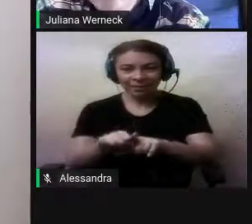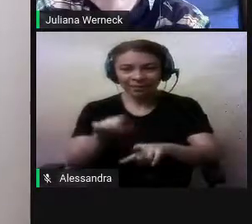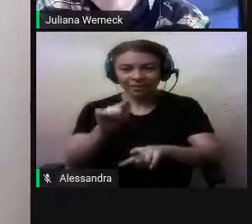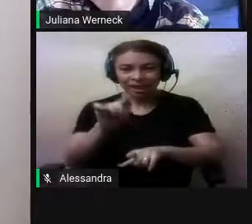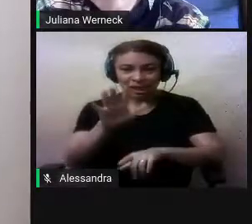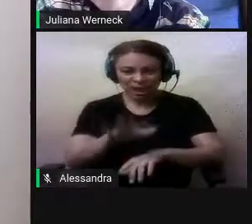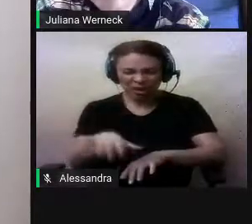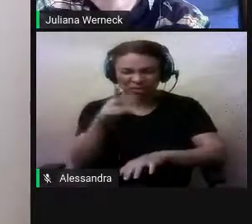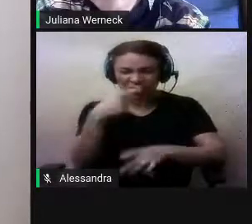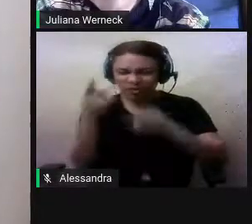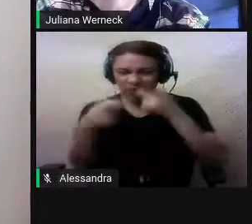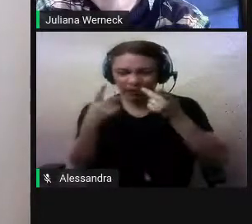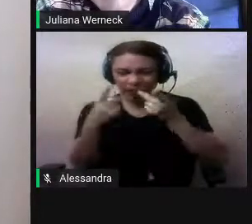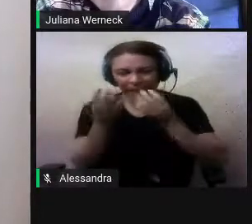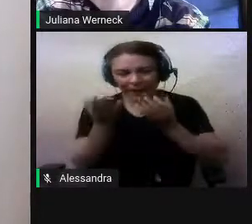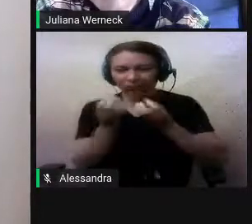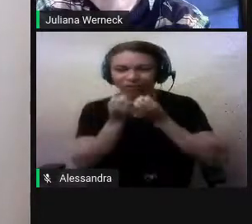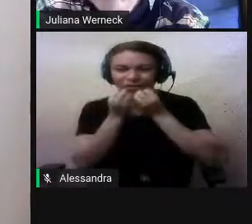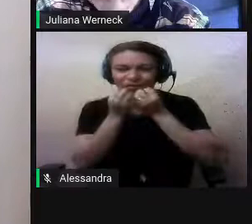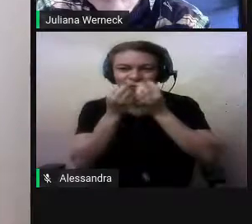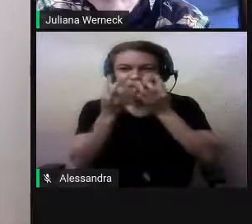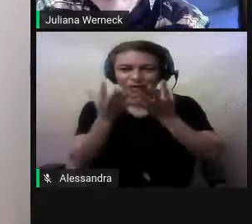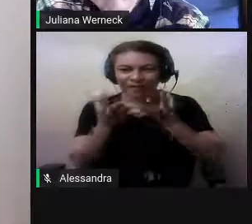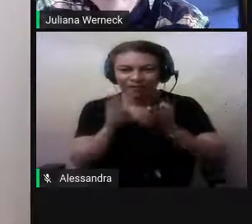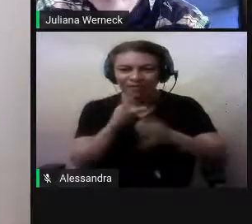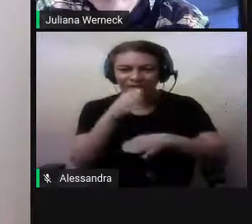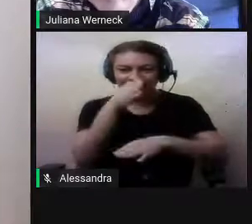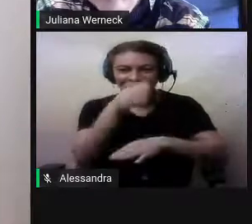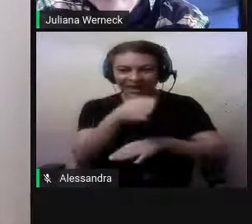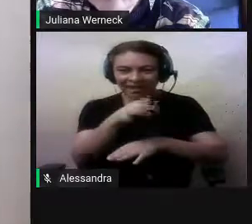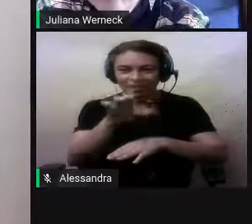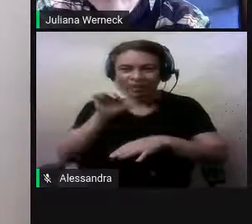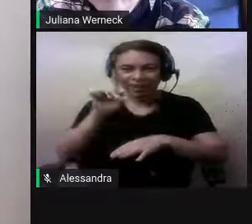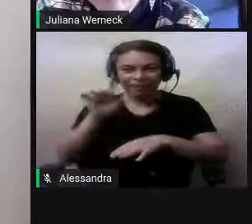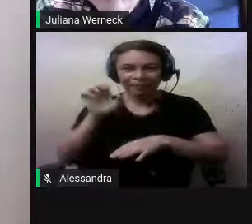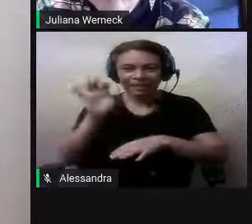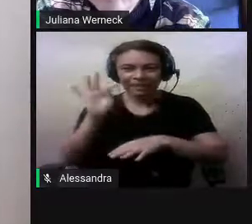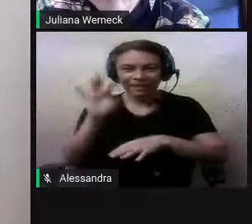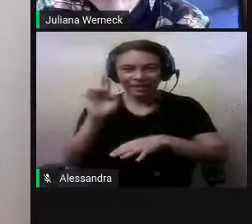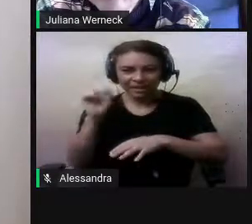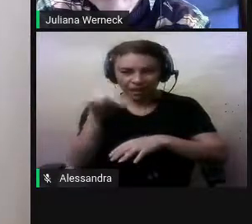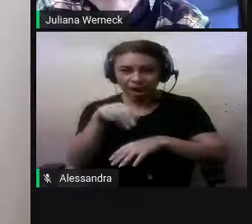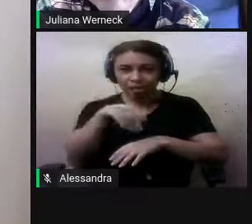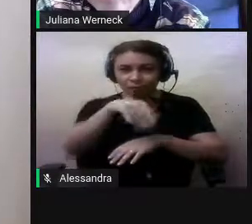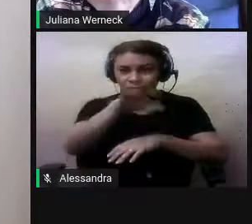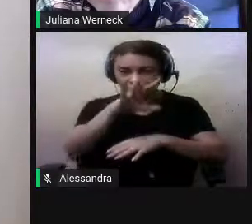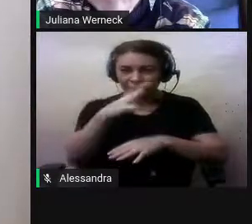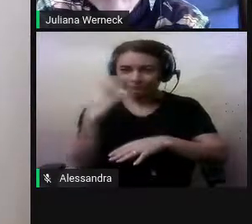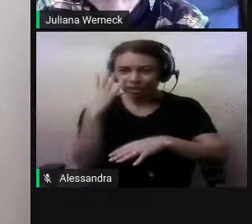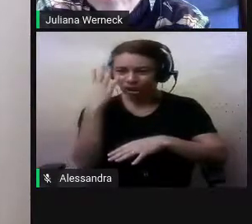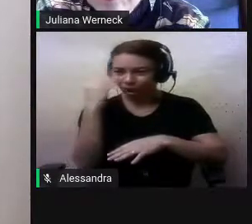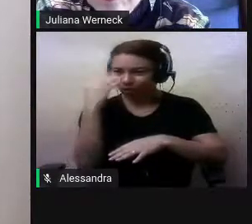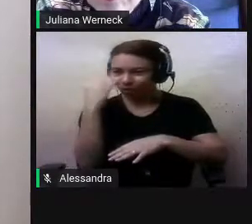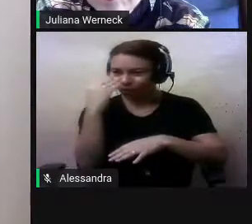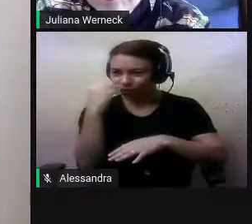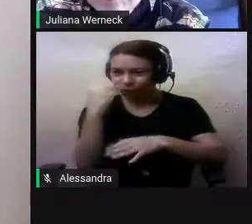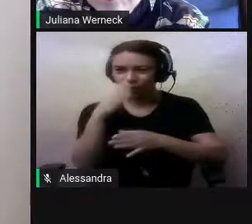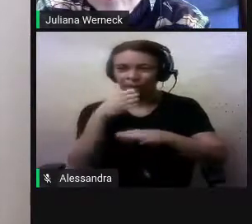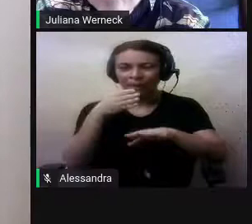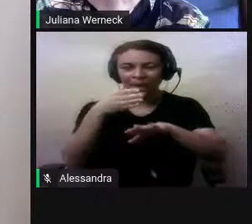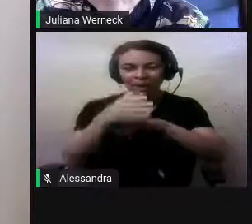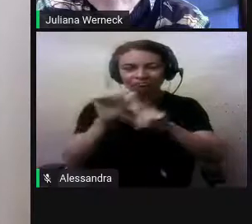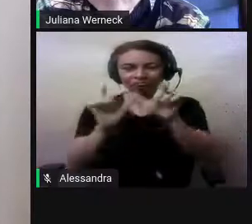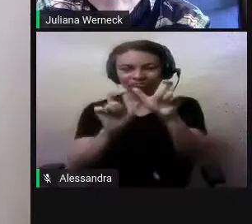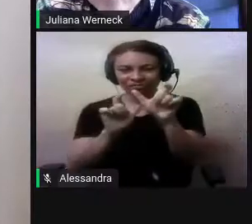isso, mas eu acho que é uma brecha. Quando eu fui no Detran, já estava tudo certo. Quando eu fui no Detran para tirar a foto para dar entrada na carteira de